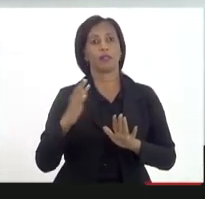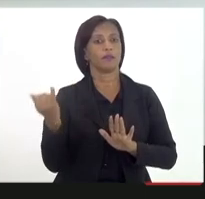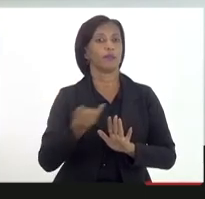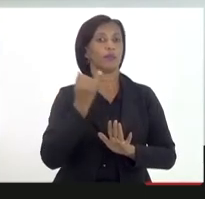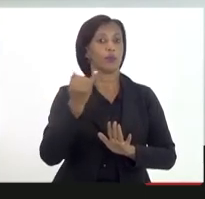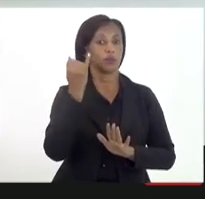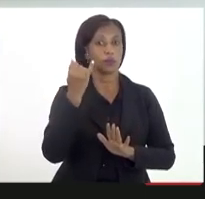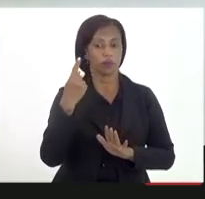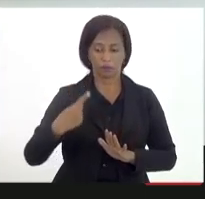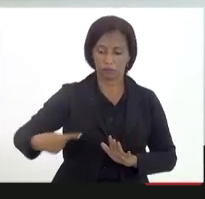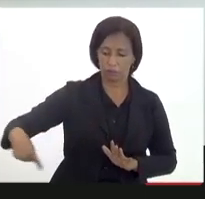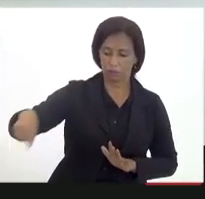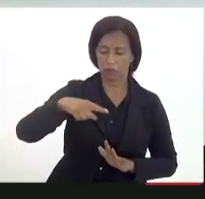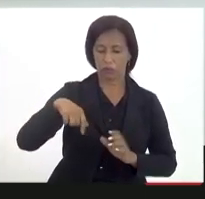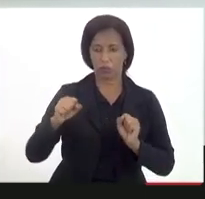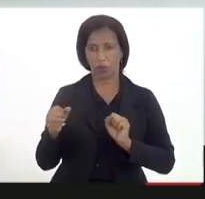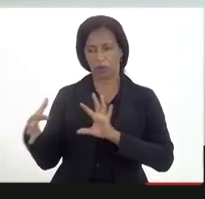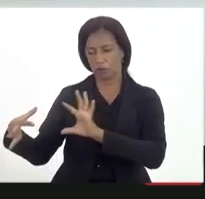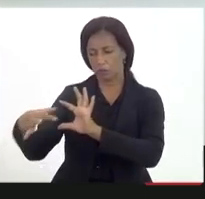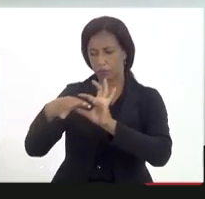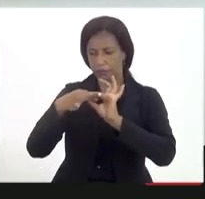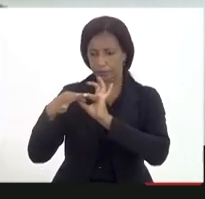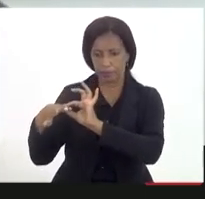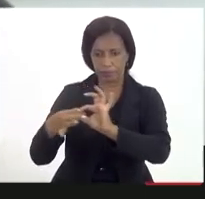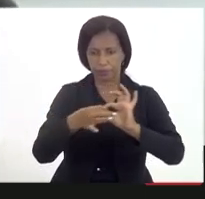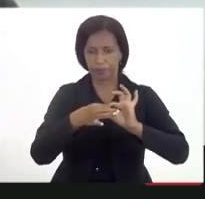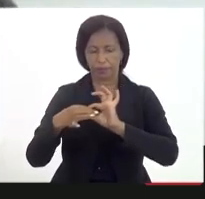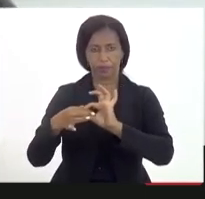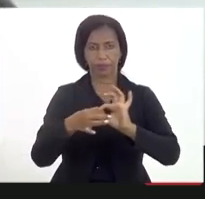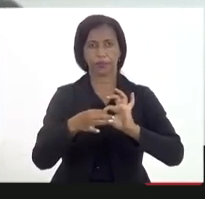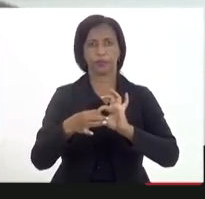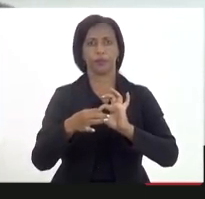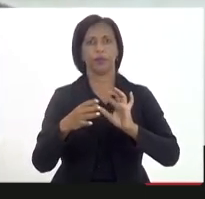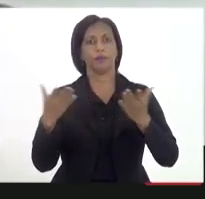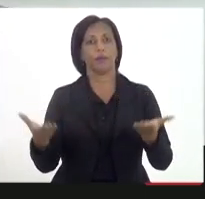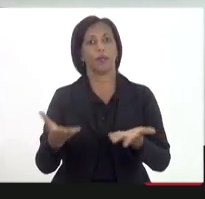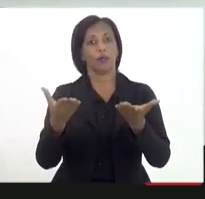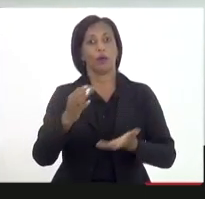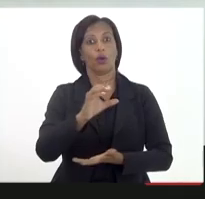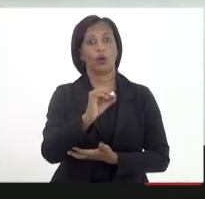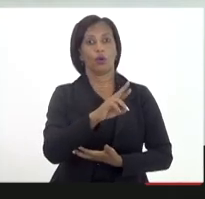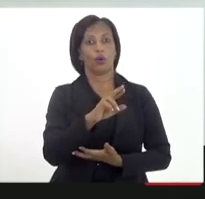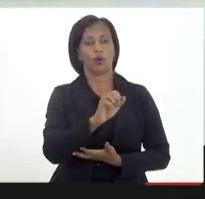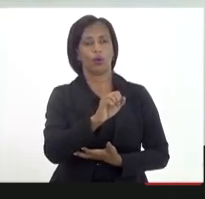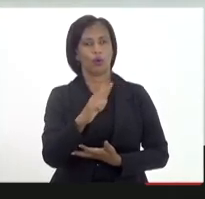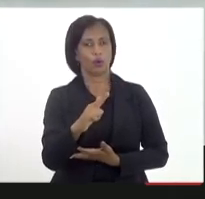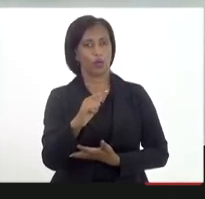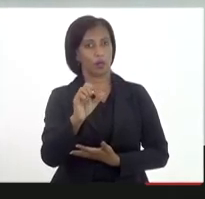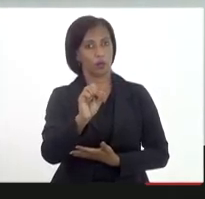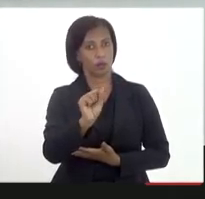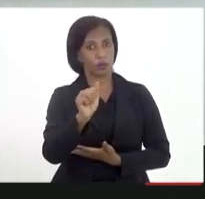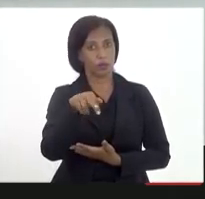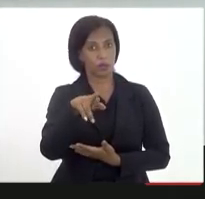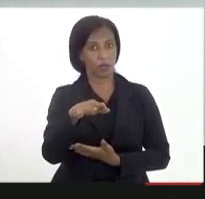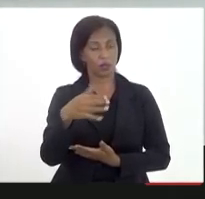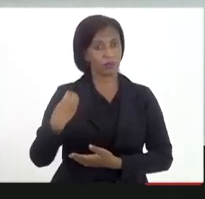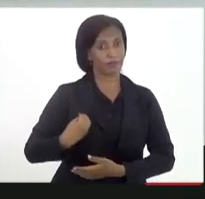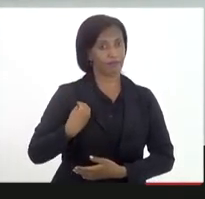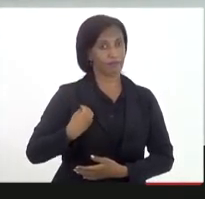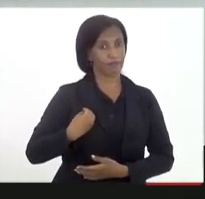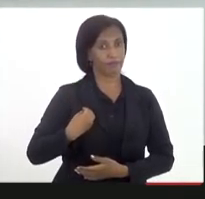para que a gente possa manter essa questão da harmonia dos poderes bem destacadas pelo Coronel Santos a presença do tribunal de justiça até